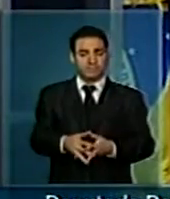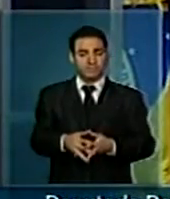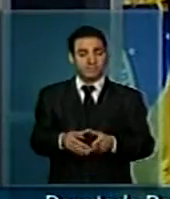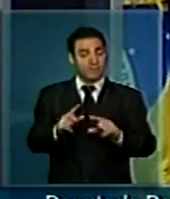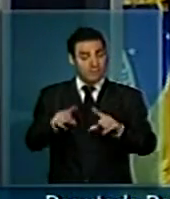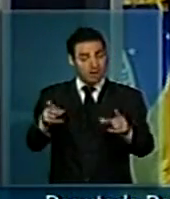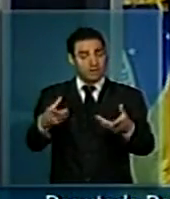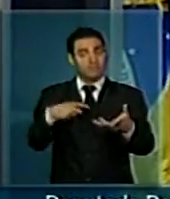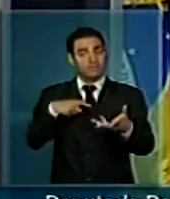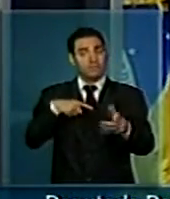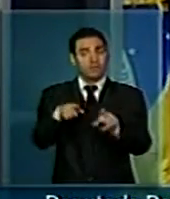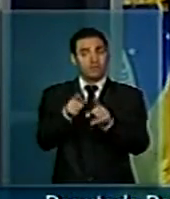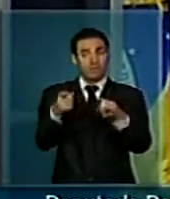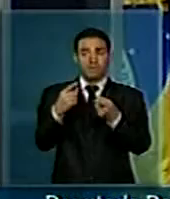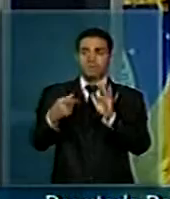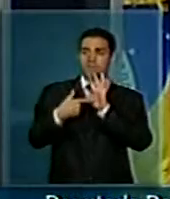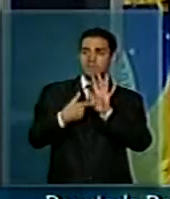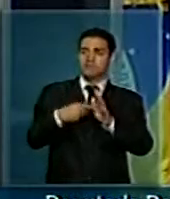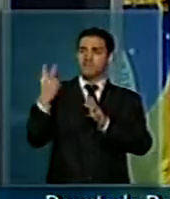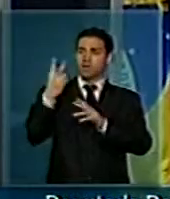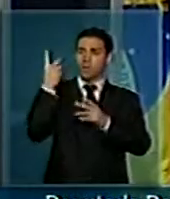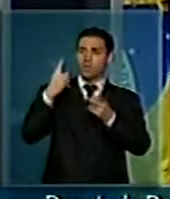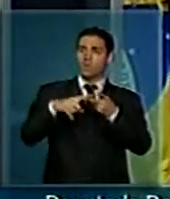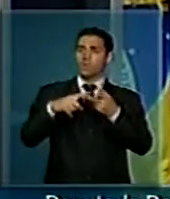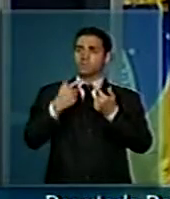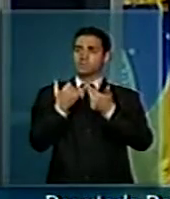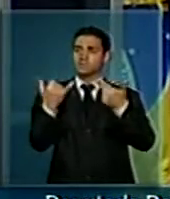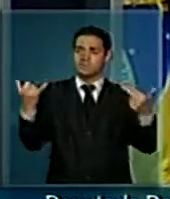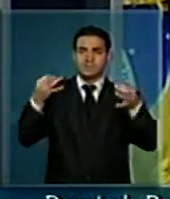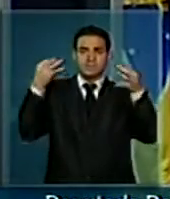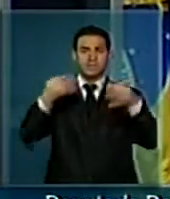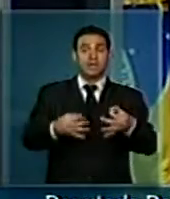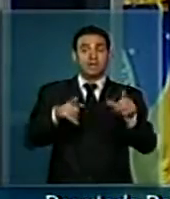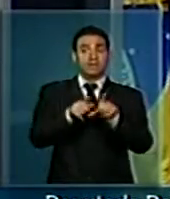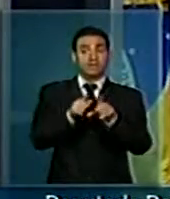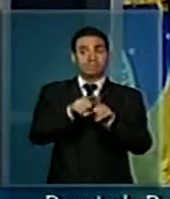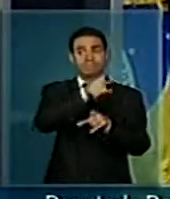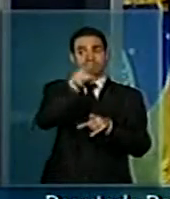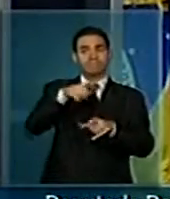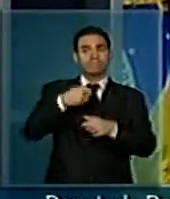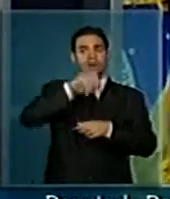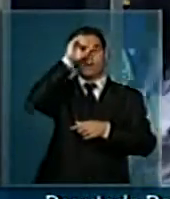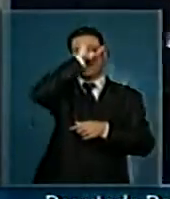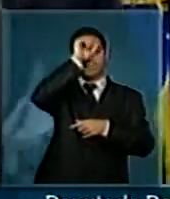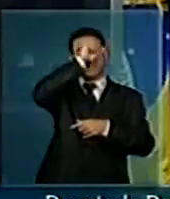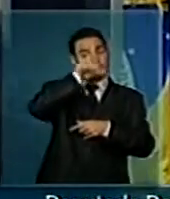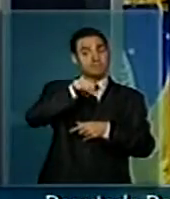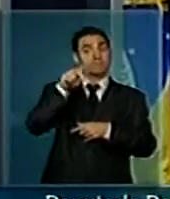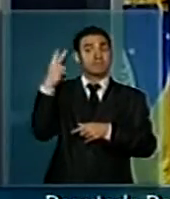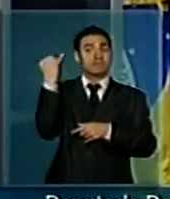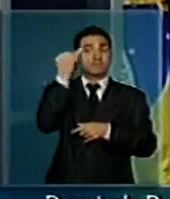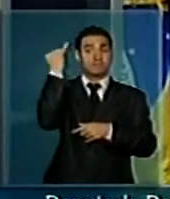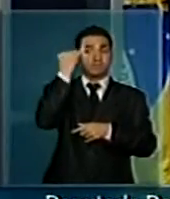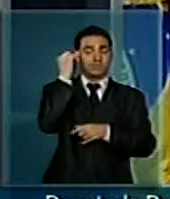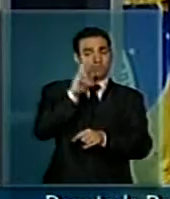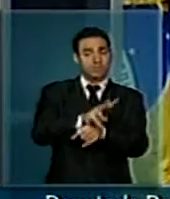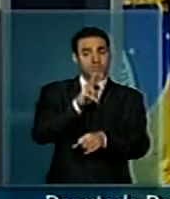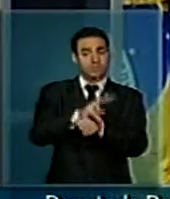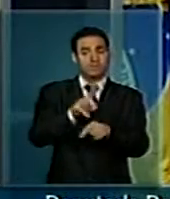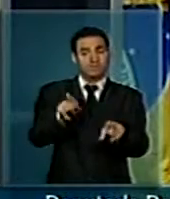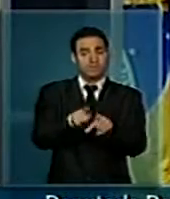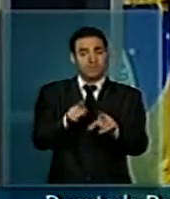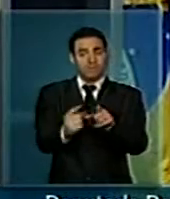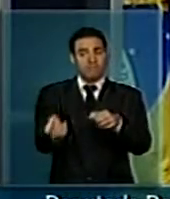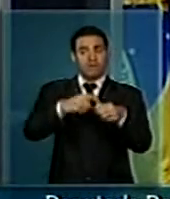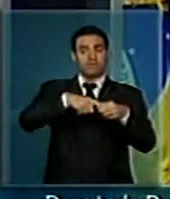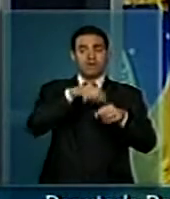mas semear também valores, princípios e consciência sobre a importância da conservação e recuperação